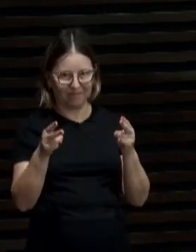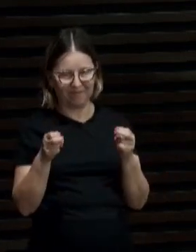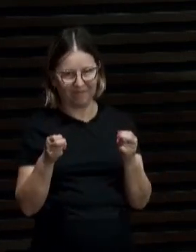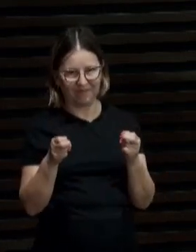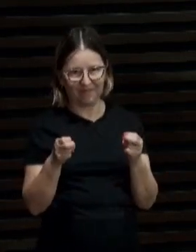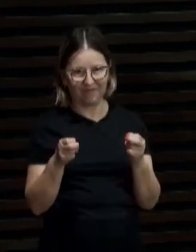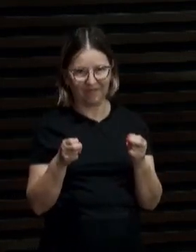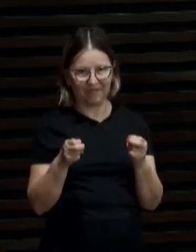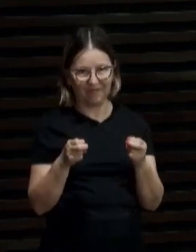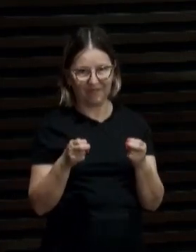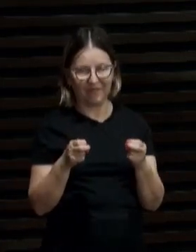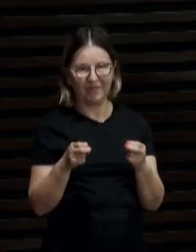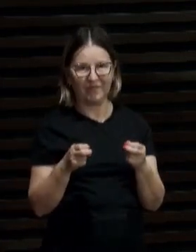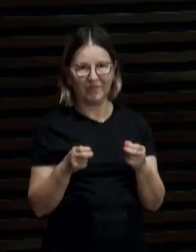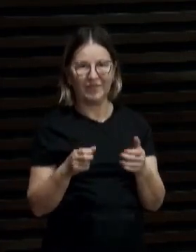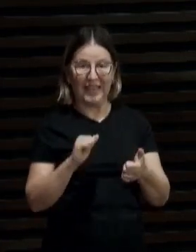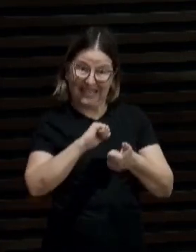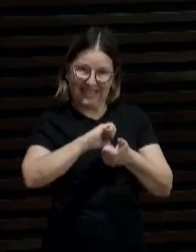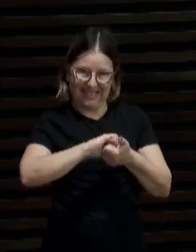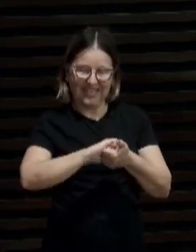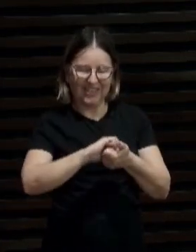as características dessa igreja, né?